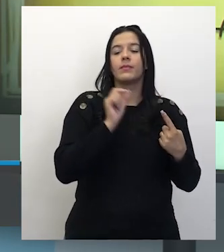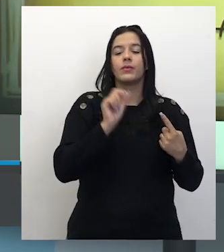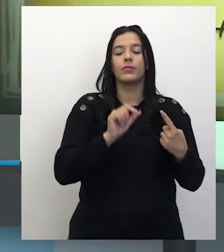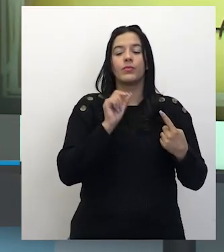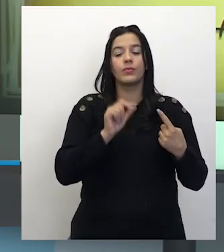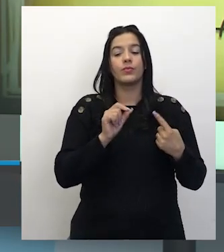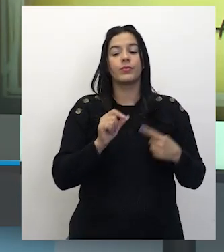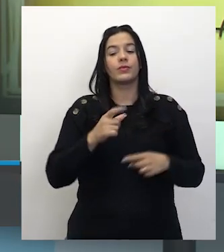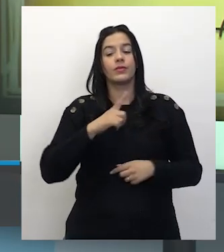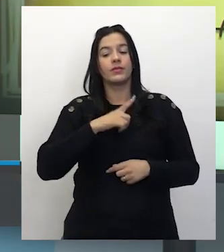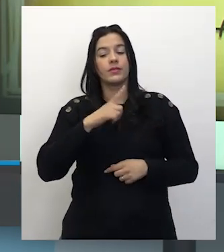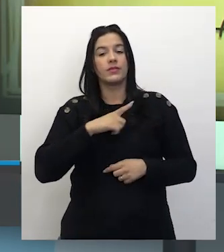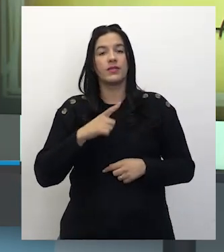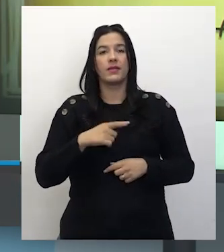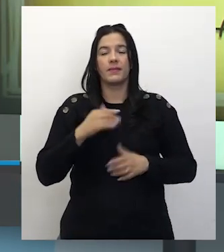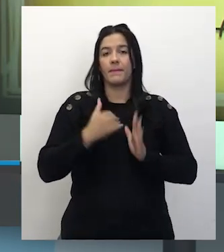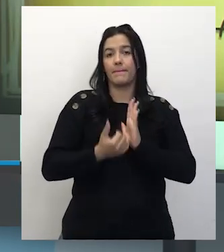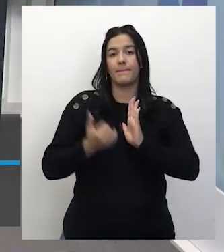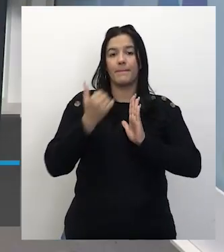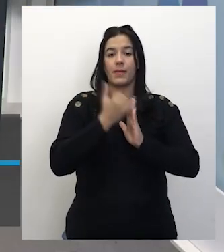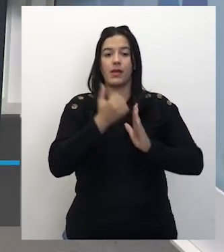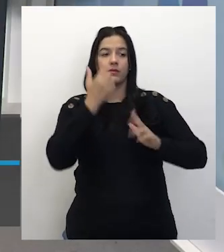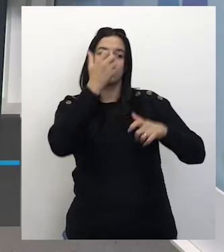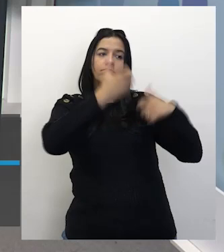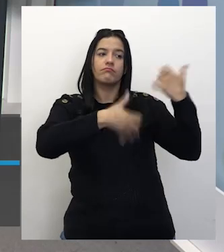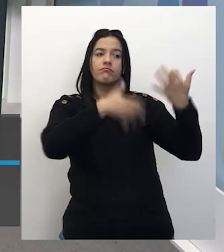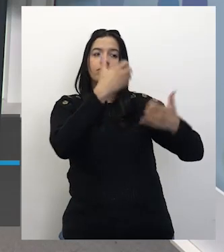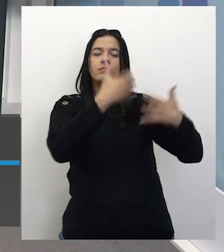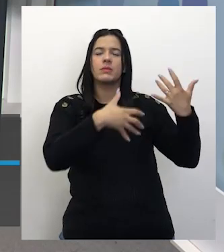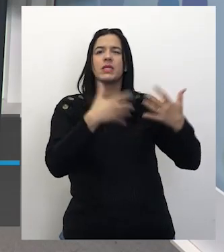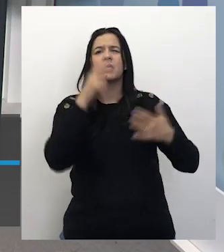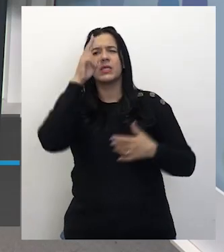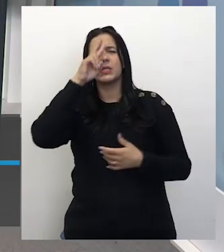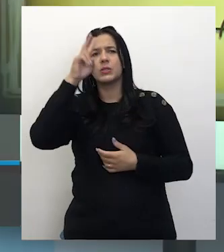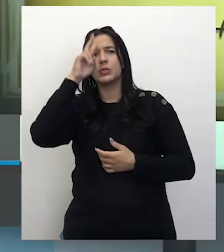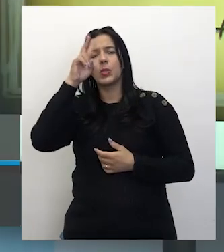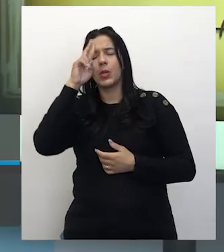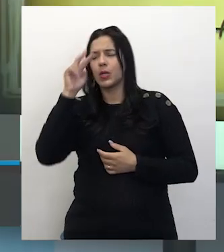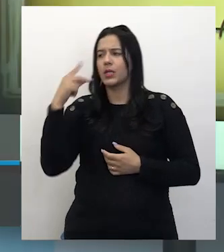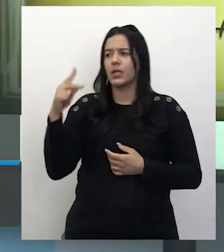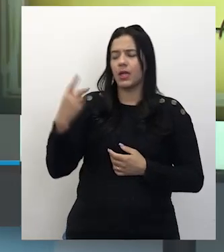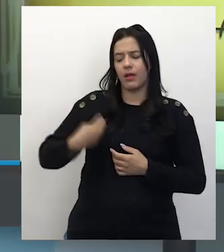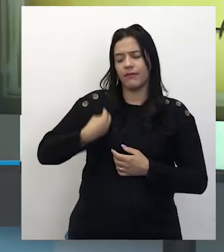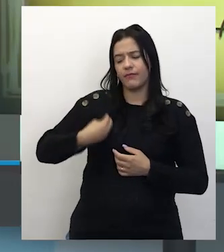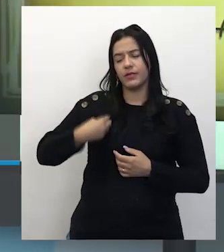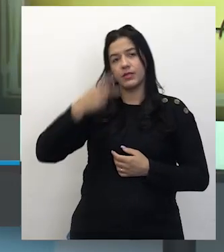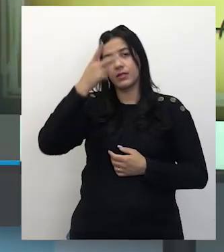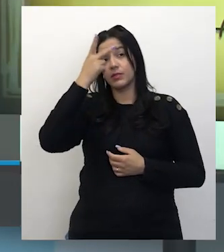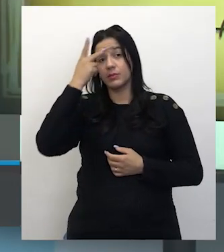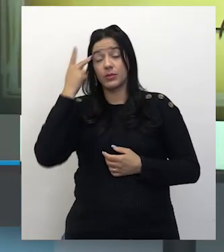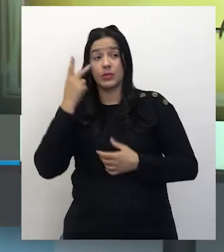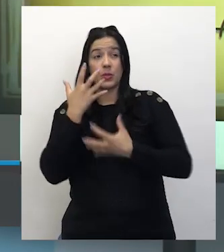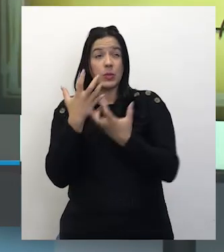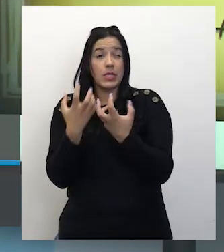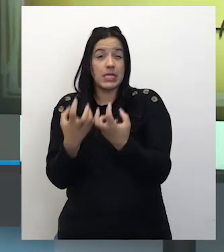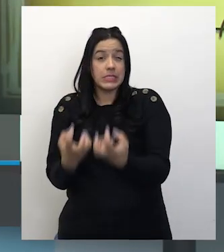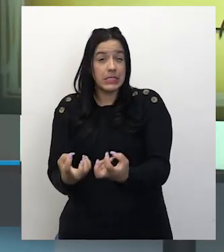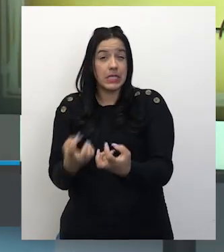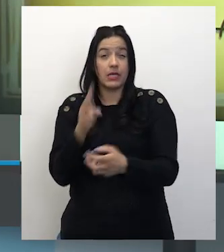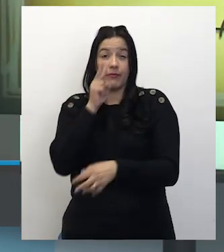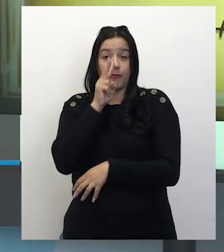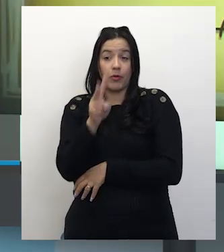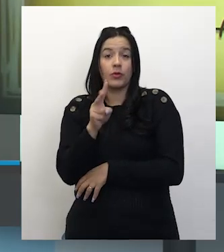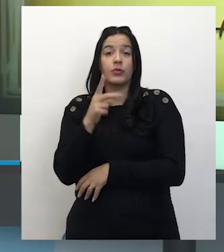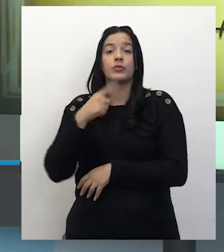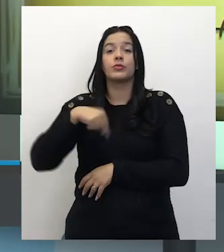um quê de relato, né, André? Uhum. Ele vai relatando como que é a vida das pessoas durante a seca extrema. O